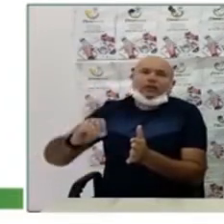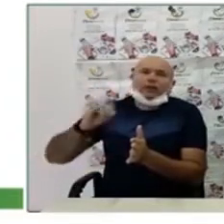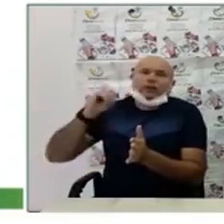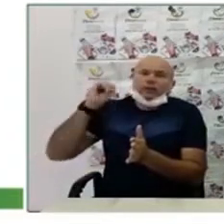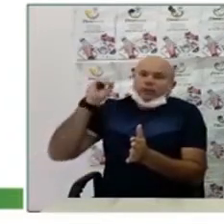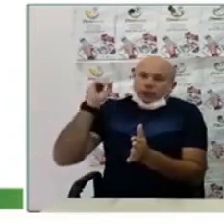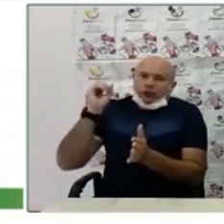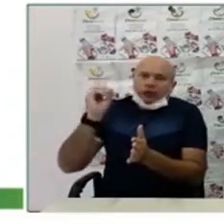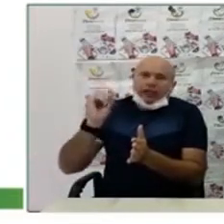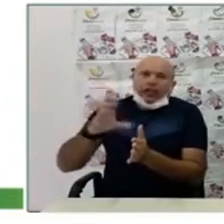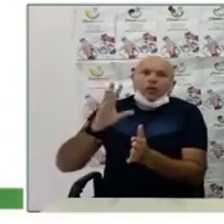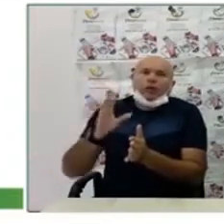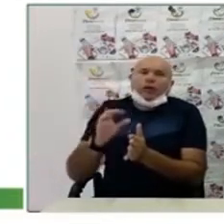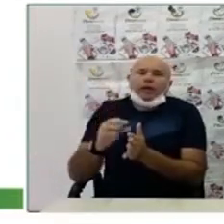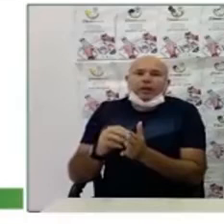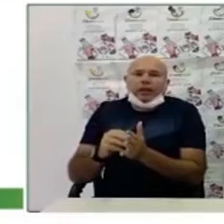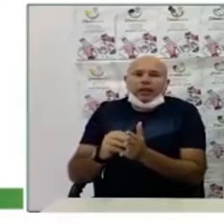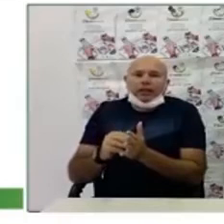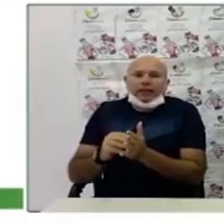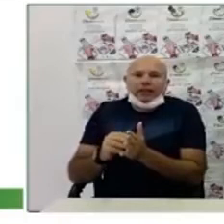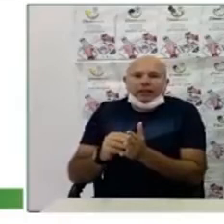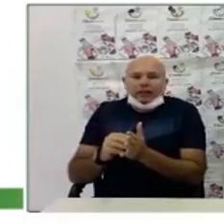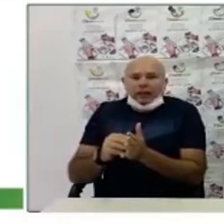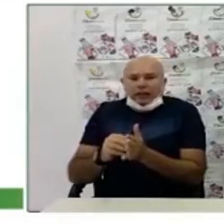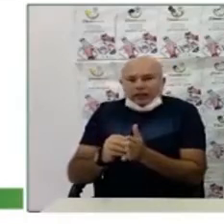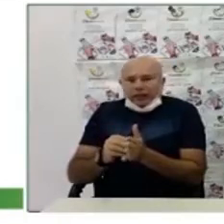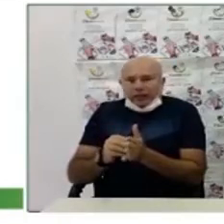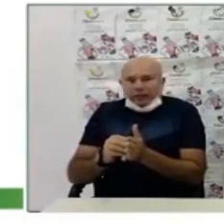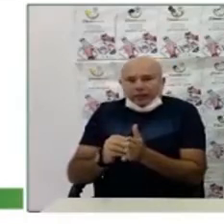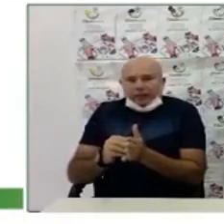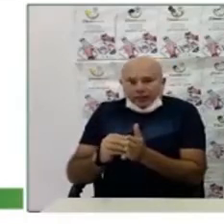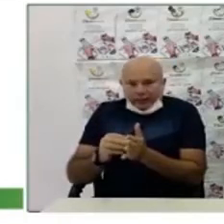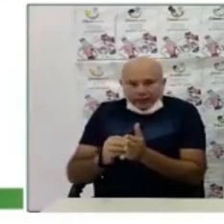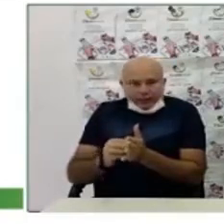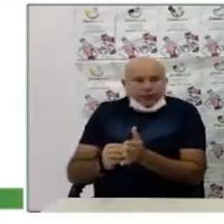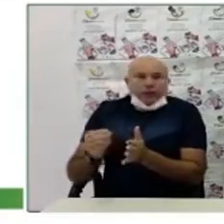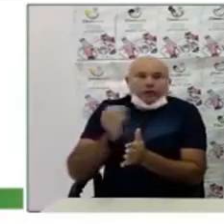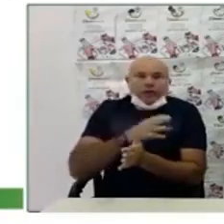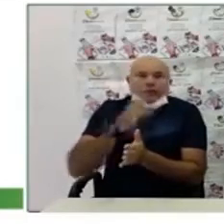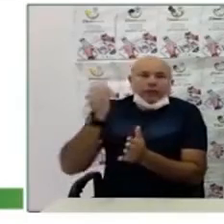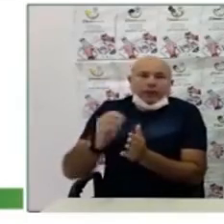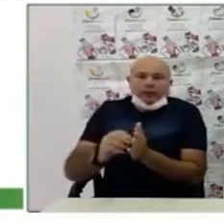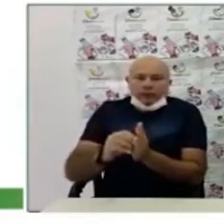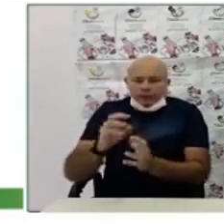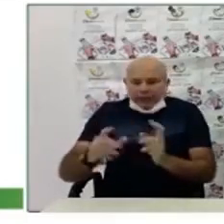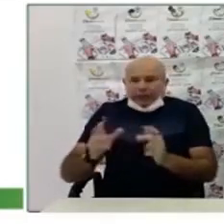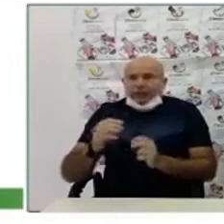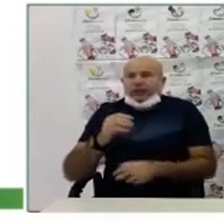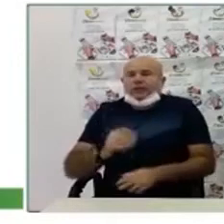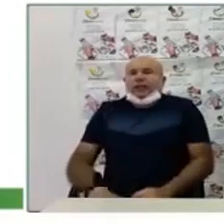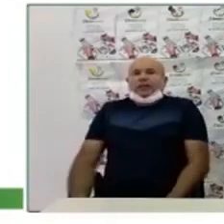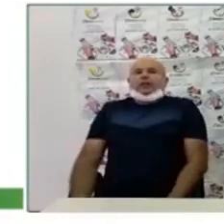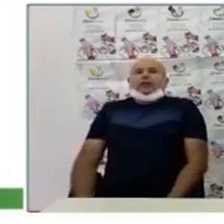que vão justificar o comportamento do elétron nas regiões da eletrosfera. Tá certo? O Márcio pode dar alguma pincelada para a